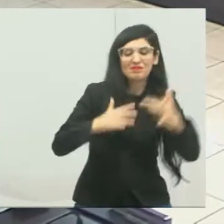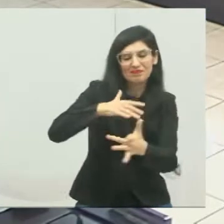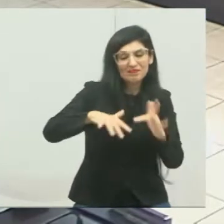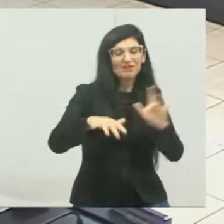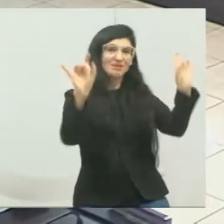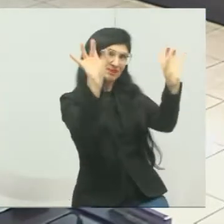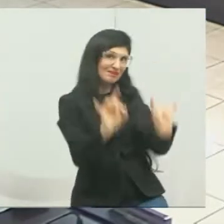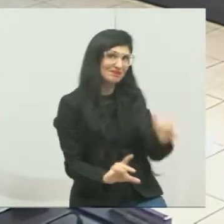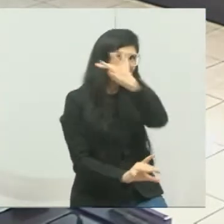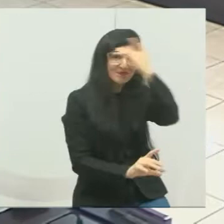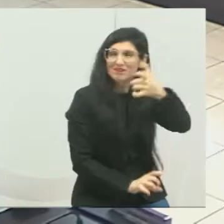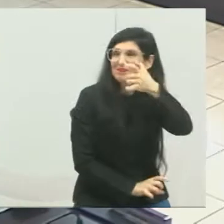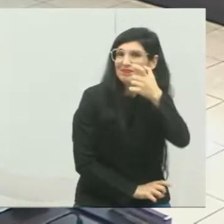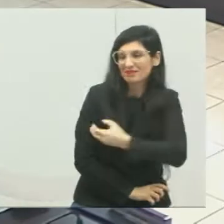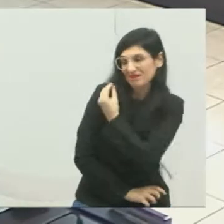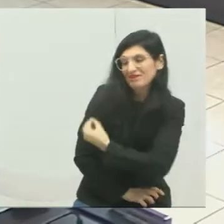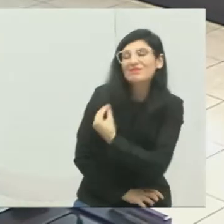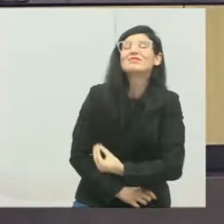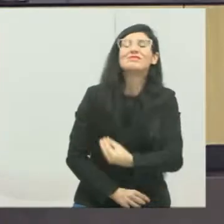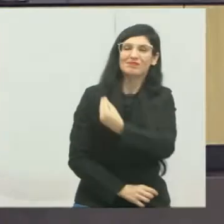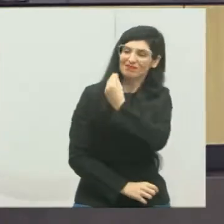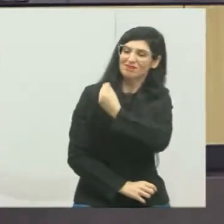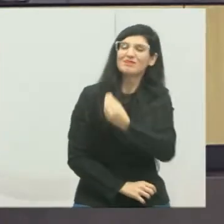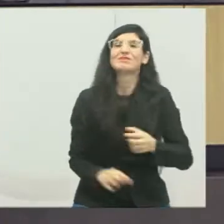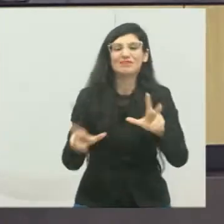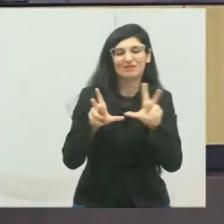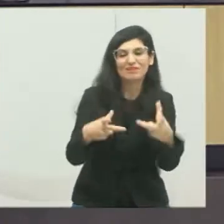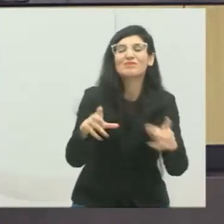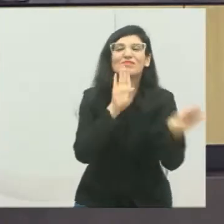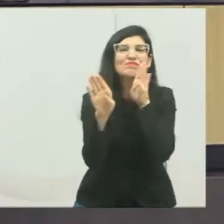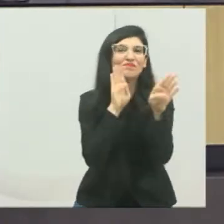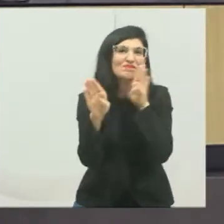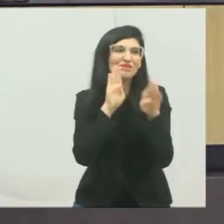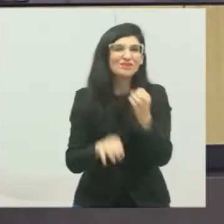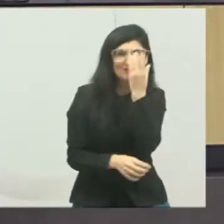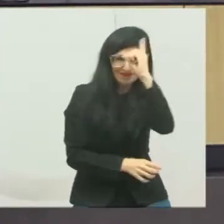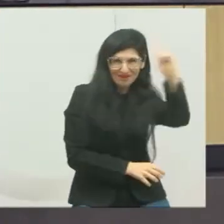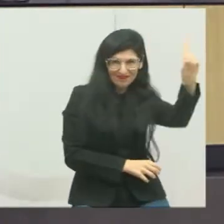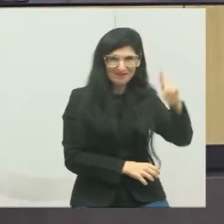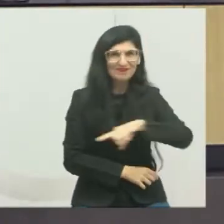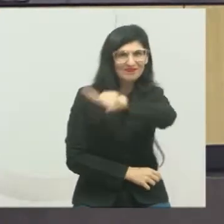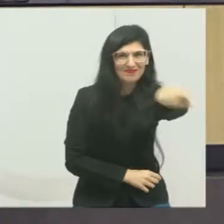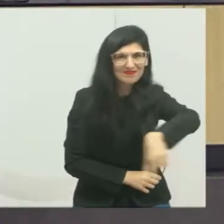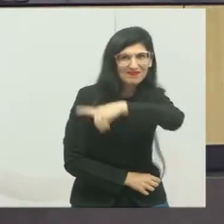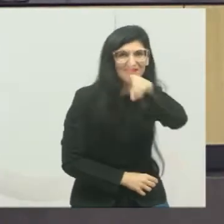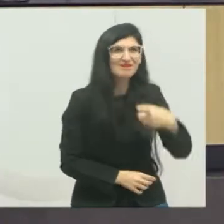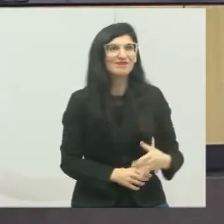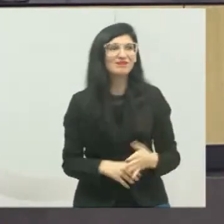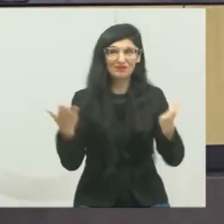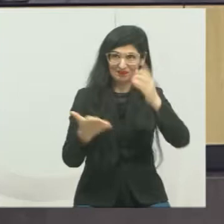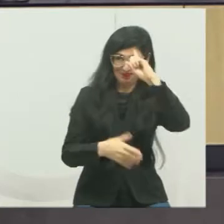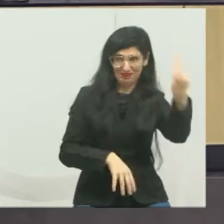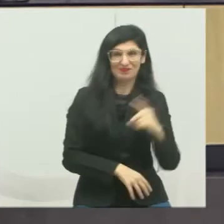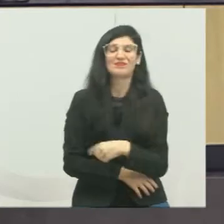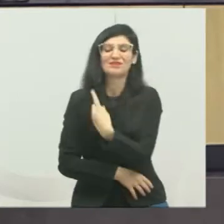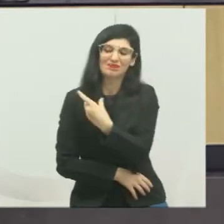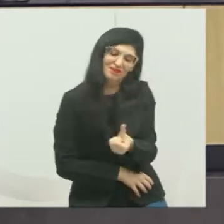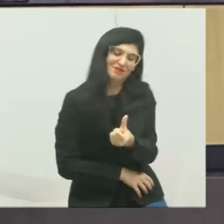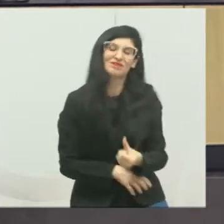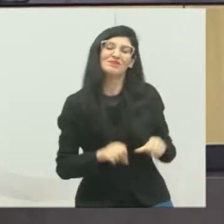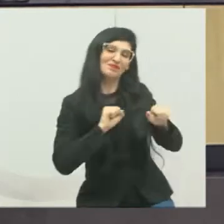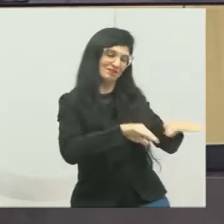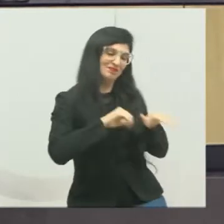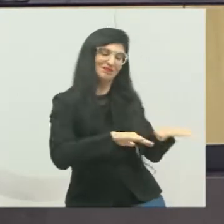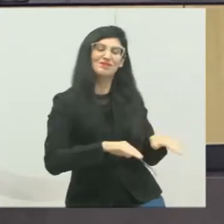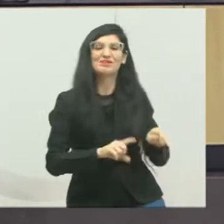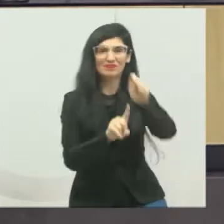especial aqueles que nos assistem ao vivo pela página da Câmara no Facebook, bom dia. Na presente data de 16 de